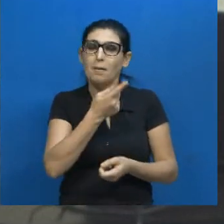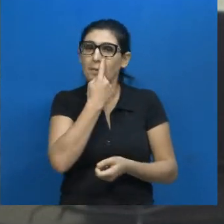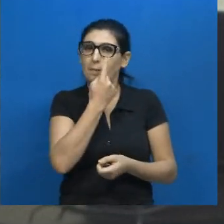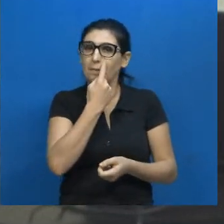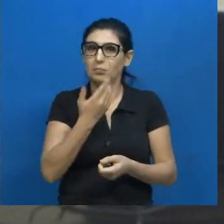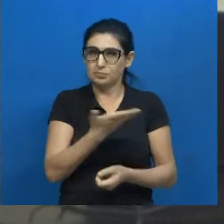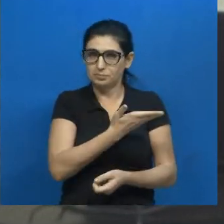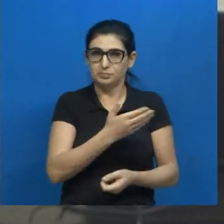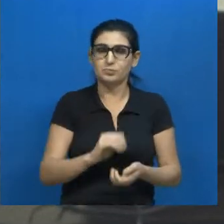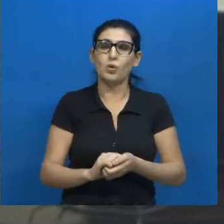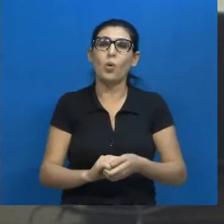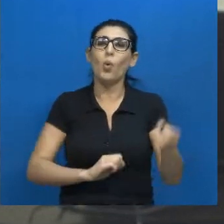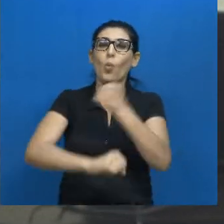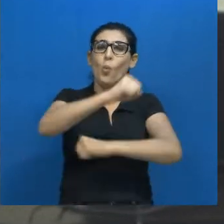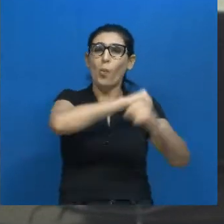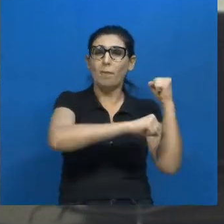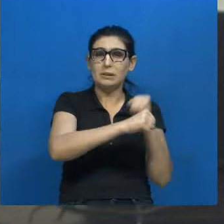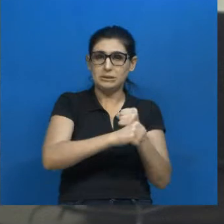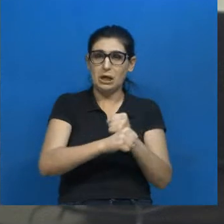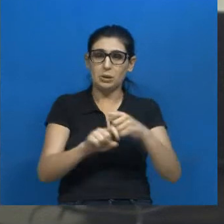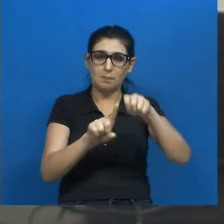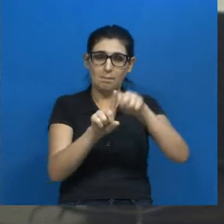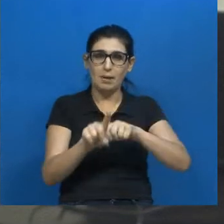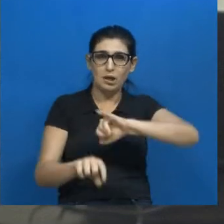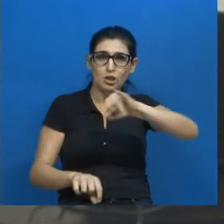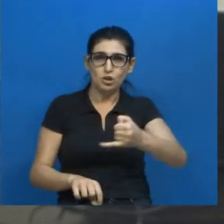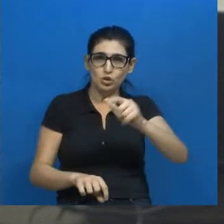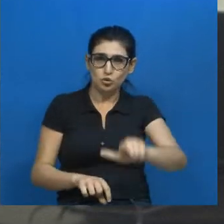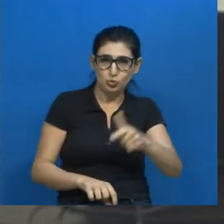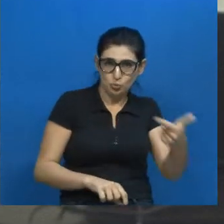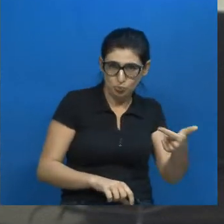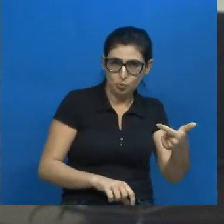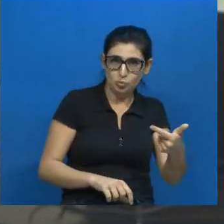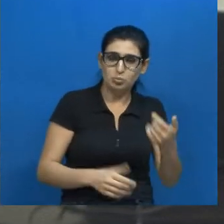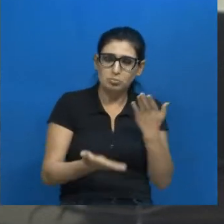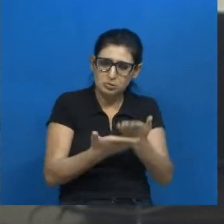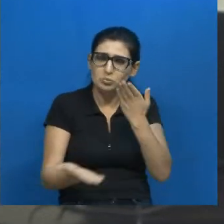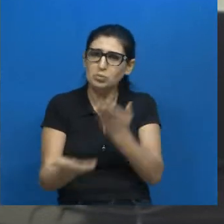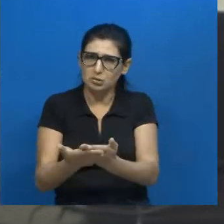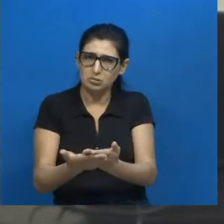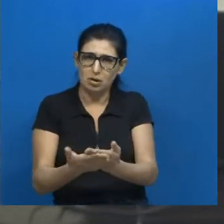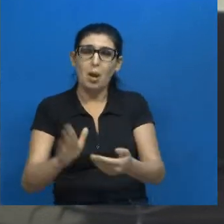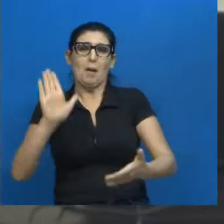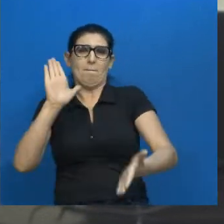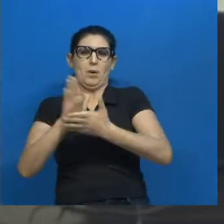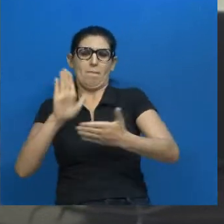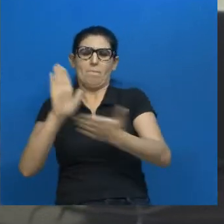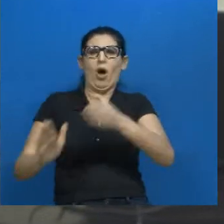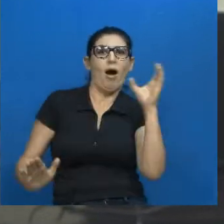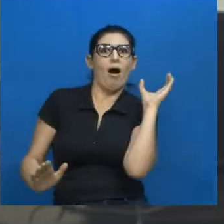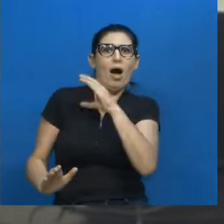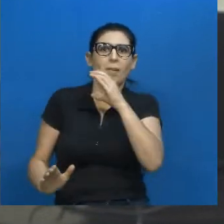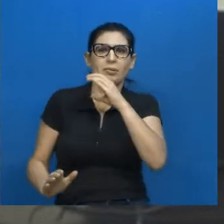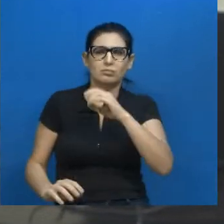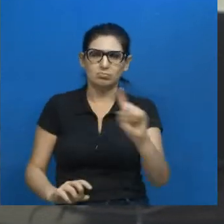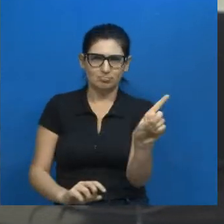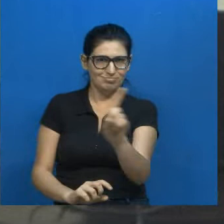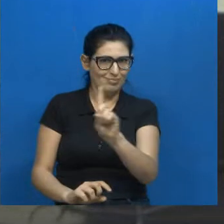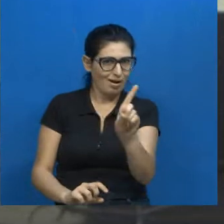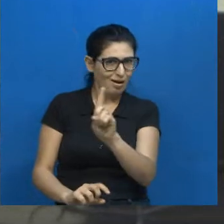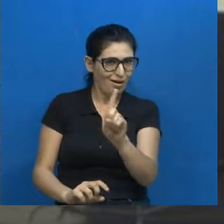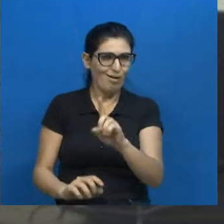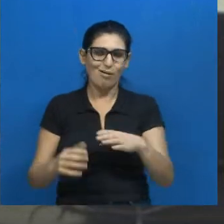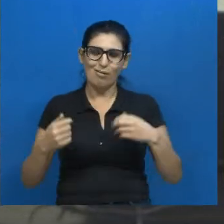desde julho do ano passado, porque não é assim, essa proposta nossa não é simplesmente chegar, vamos fazer, tá? A gente tem que fazer